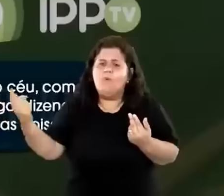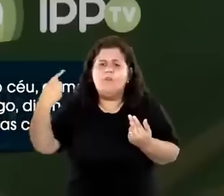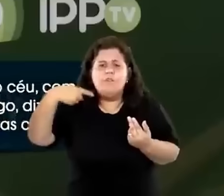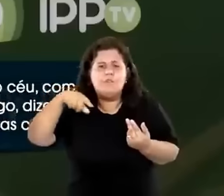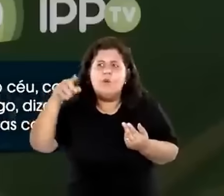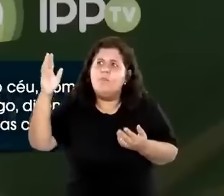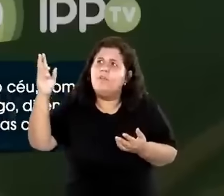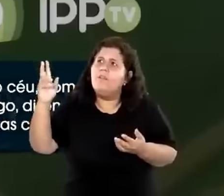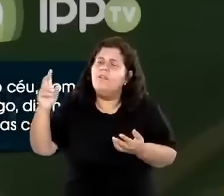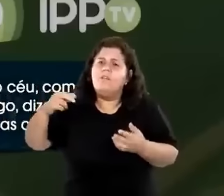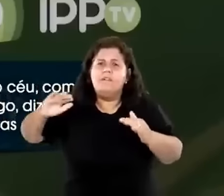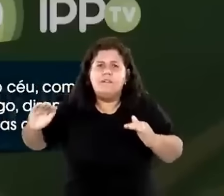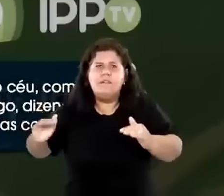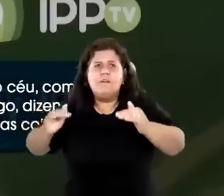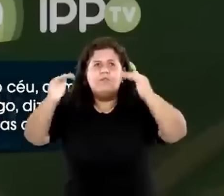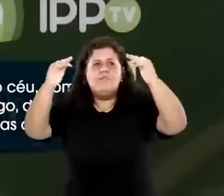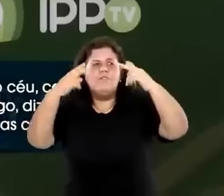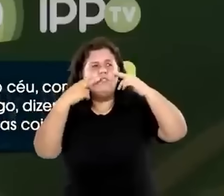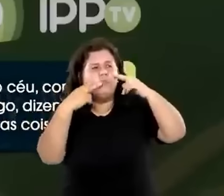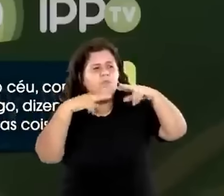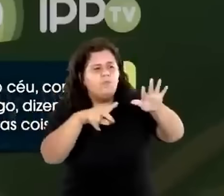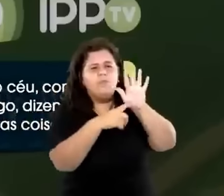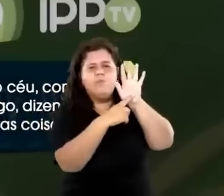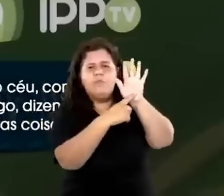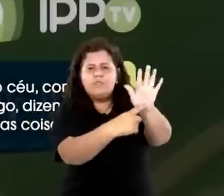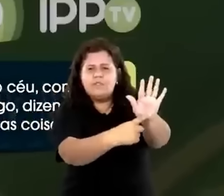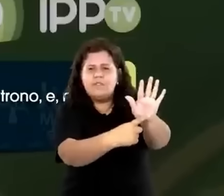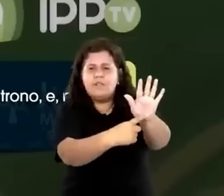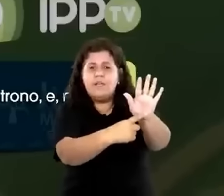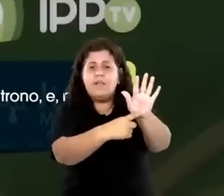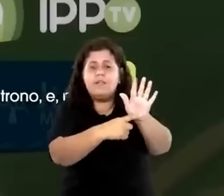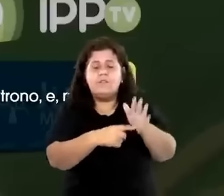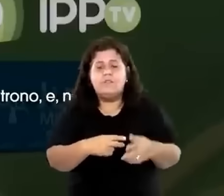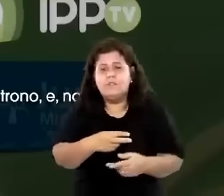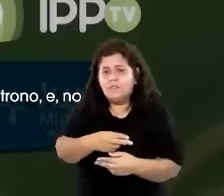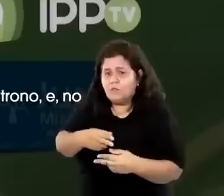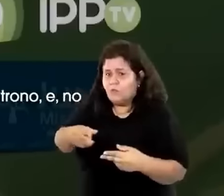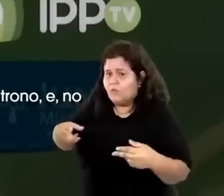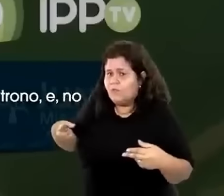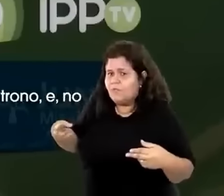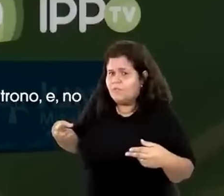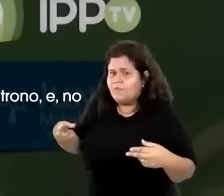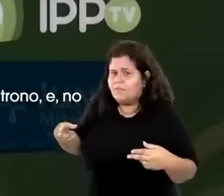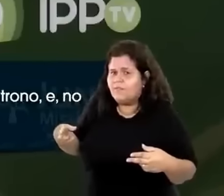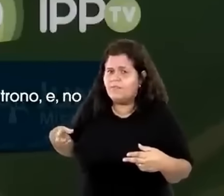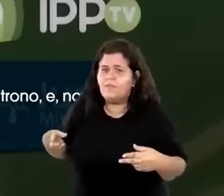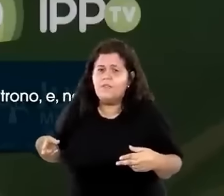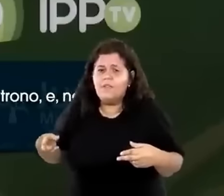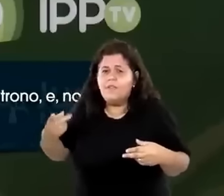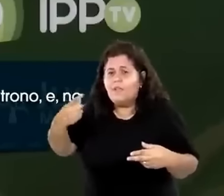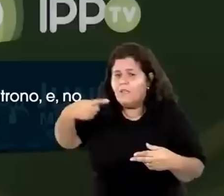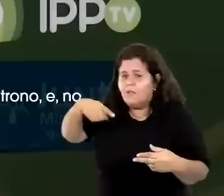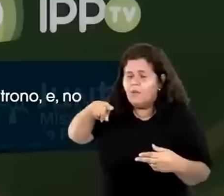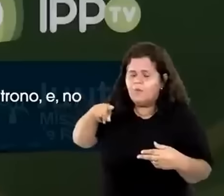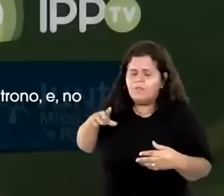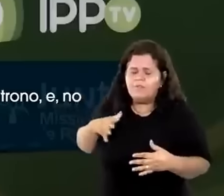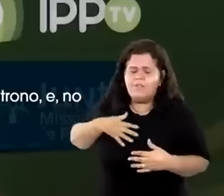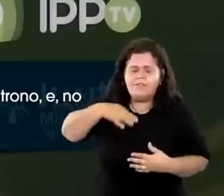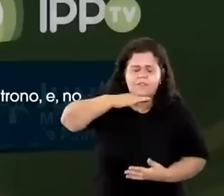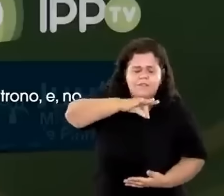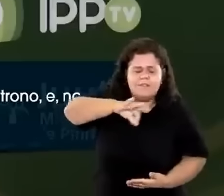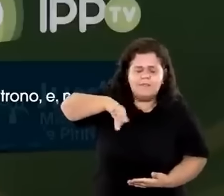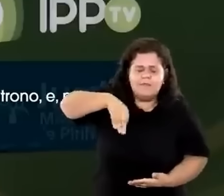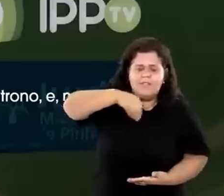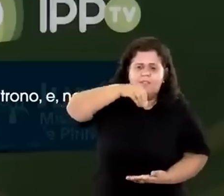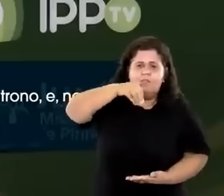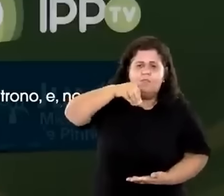aqui e eu te mostrarei o que deve acontecer depois dessas coisas imediatamente Eu me achei em espírito